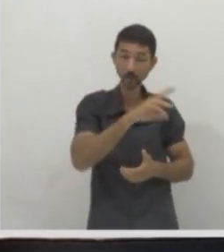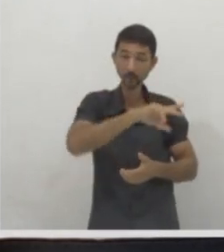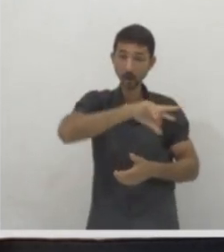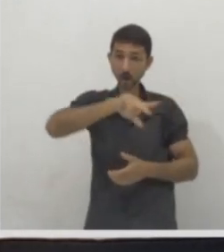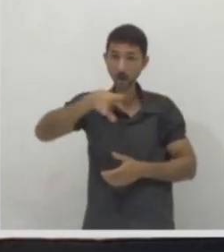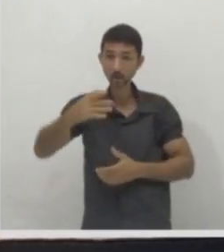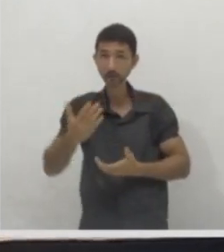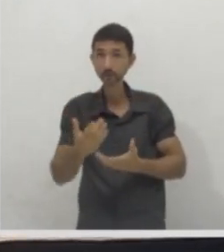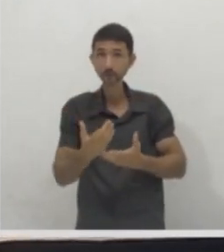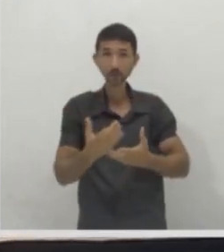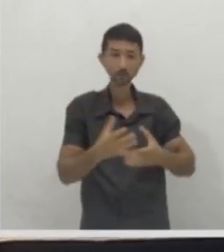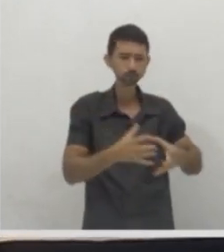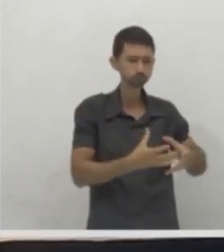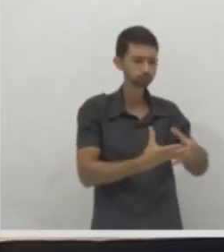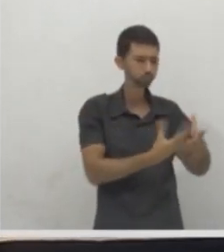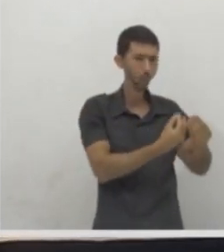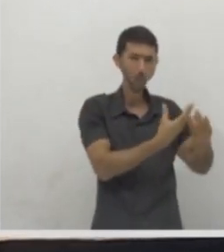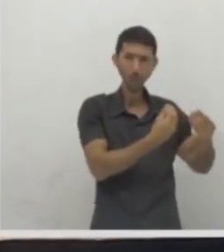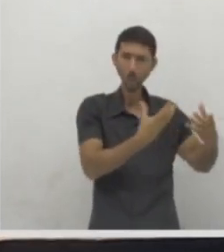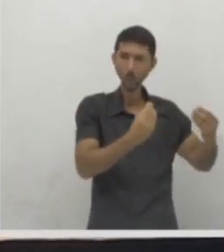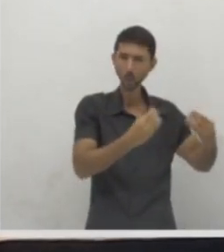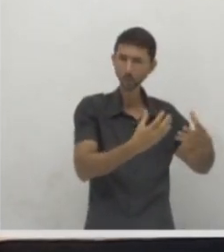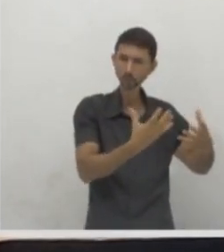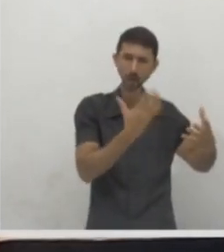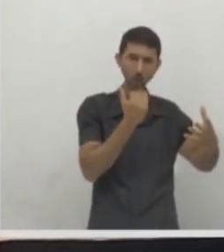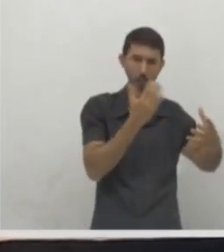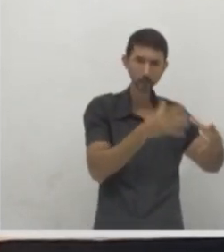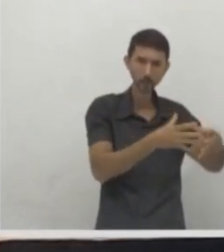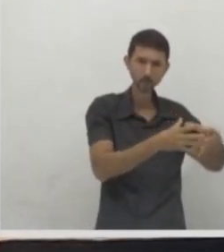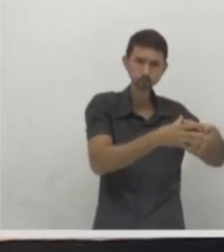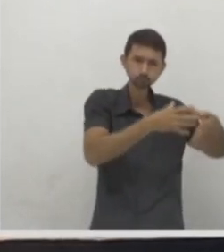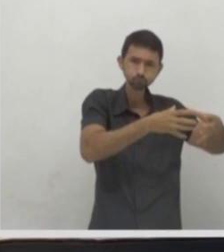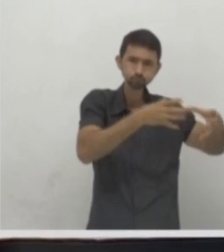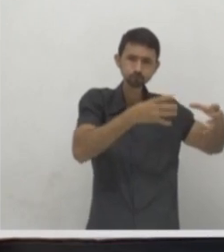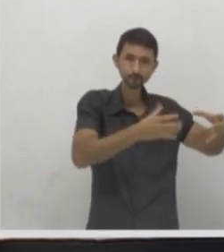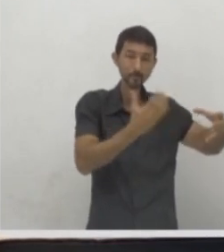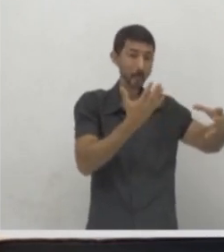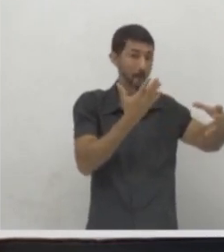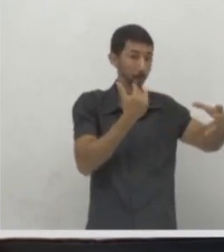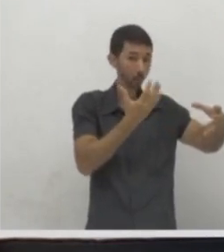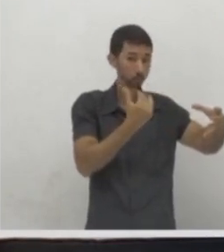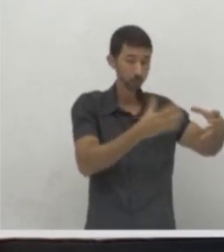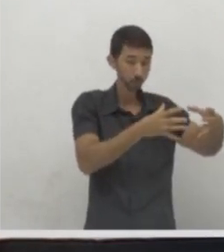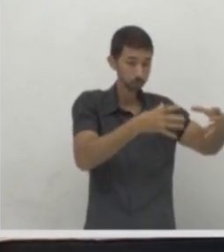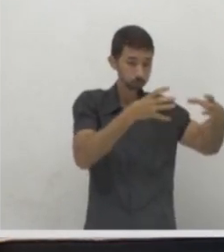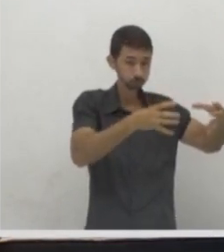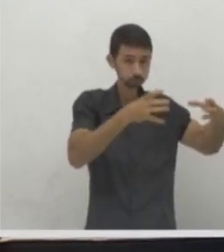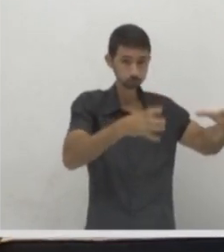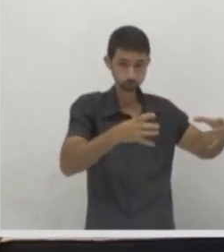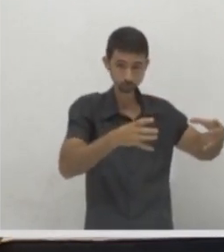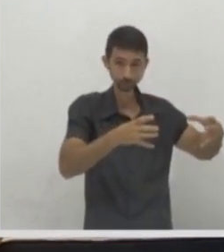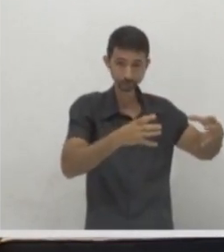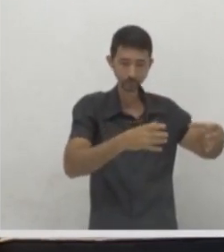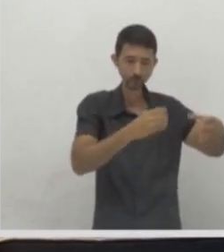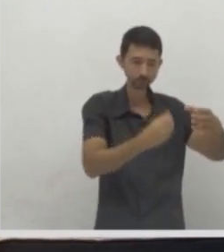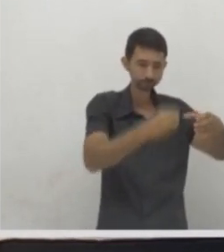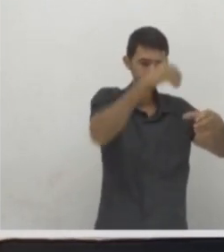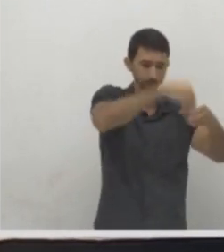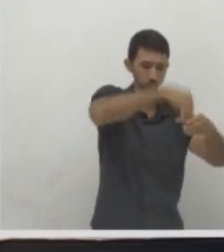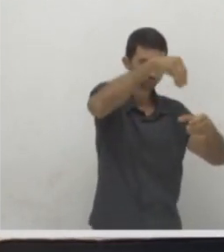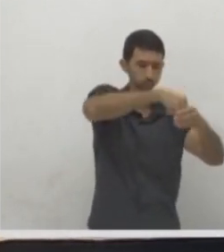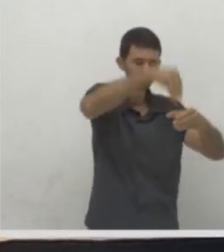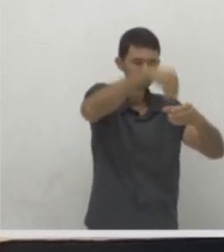surgir uma coisa que nunca teve, que é um excedente. Ou seja, o ser humano passou a produzir